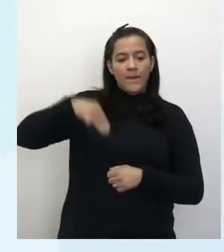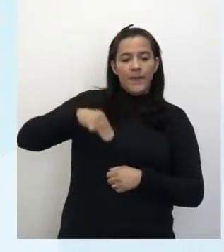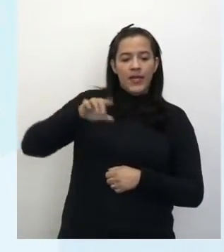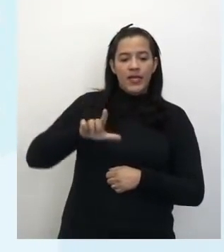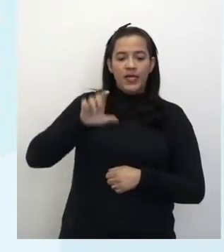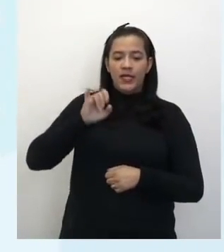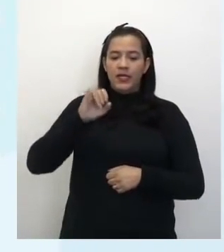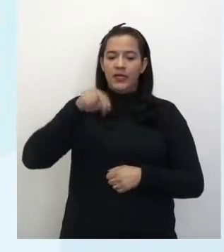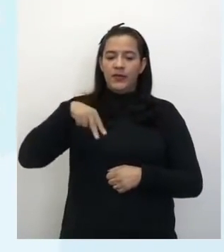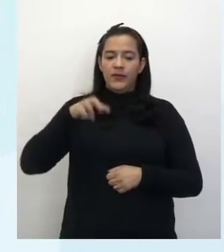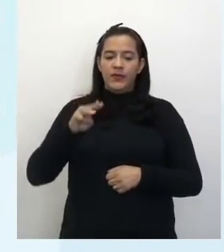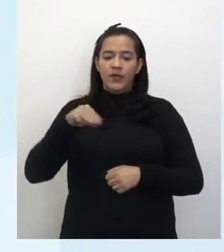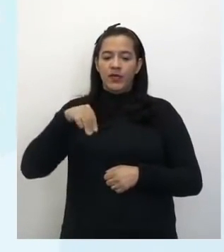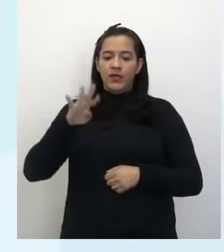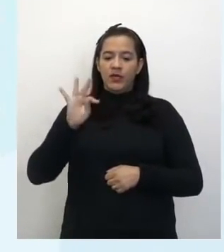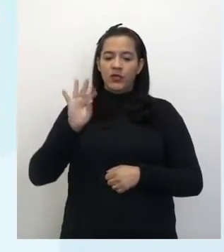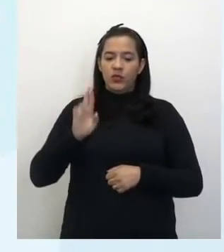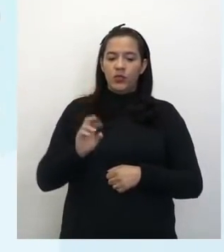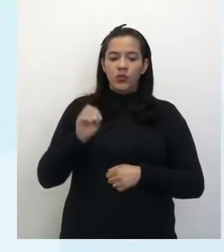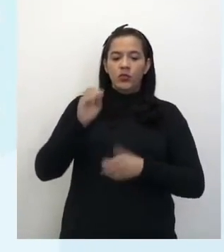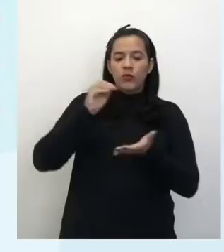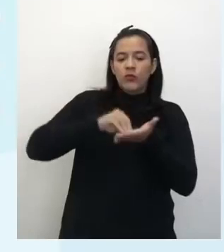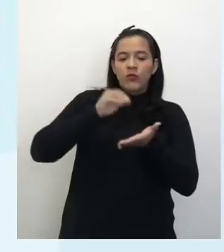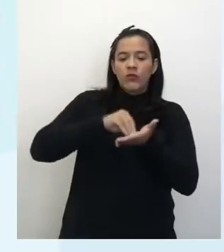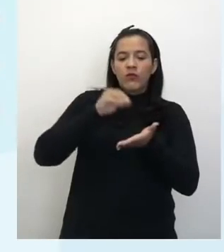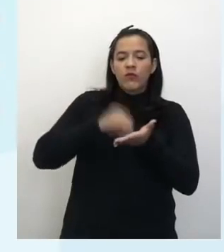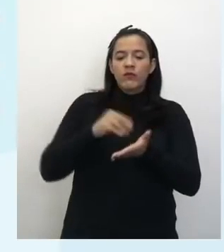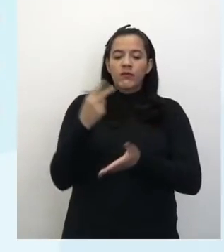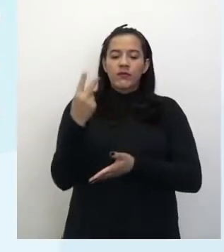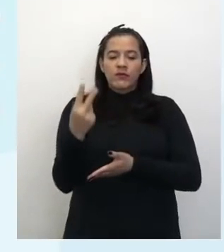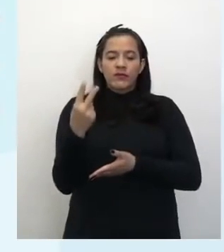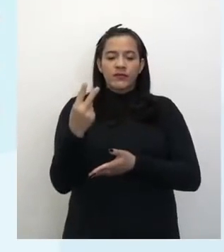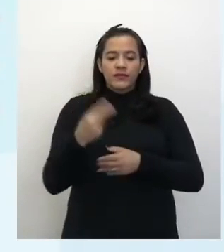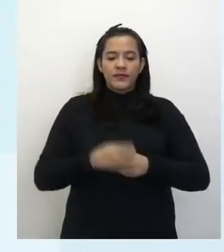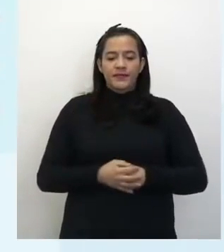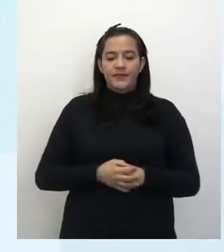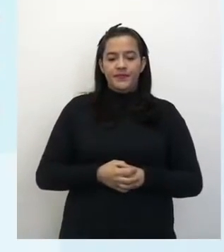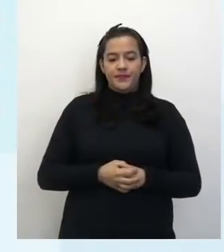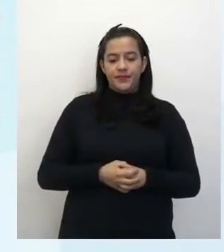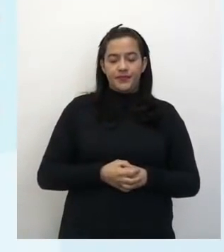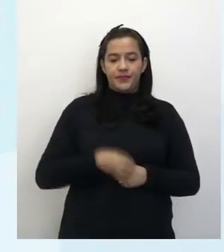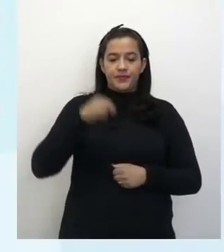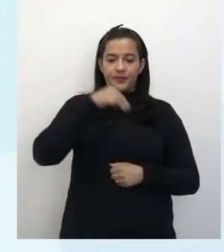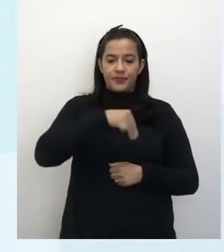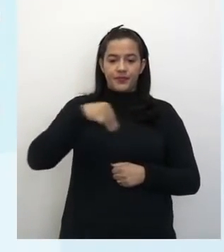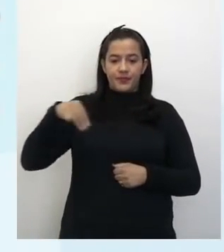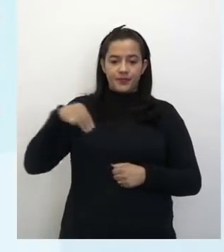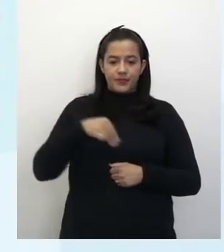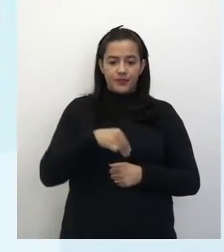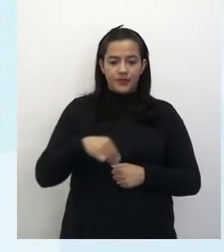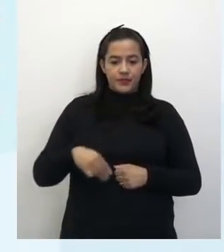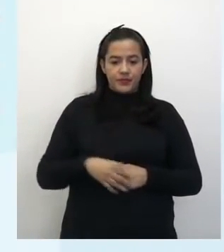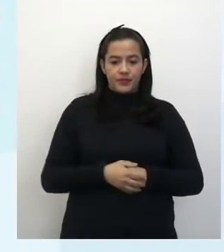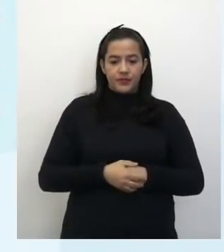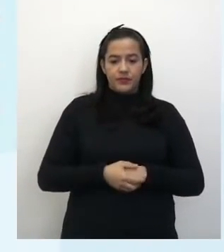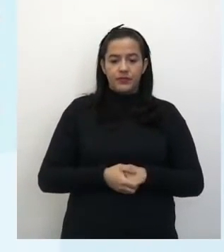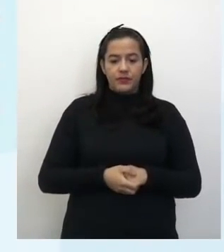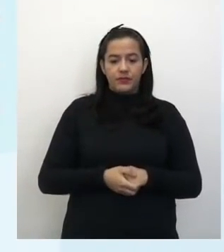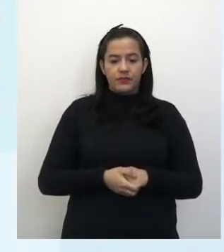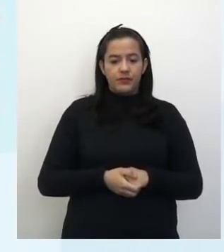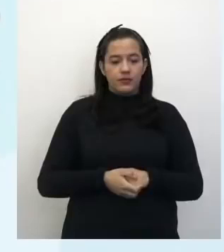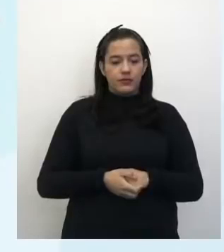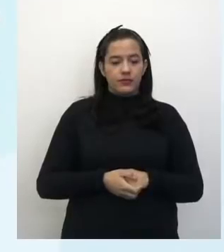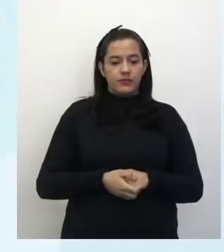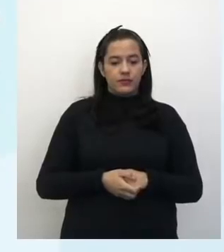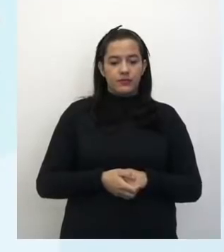só um quadrado. Ele colocou, faltou só um 2, tá vendo? No milímetro, mm. Ah, é verdade. Faltou só o 2, tá? Só